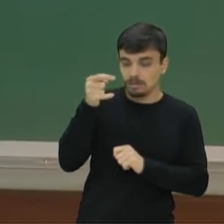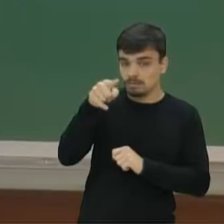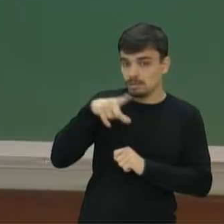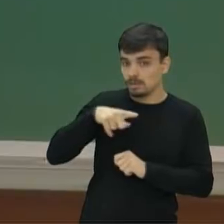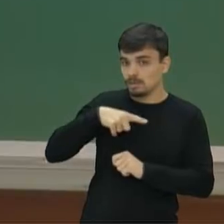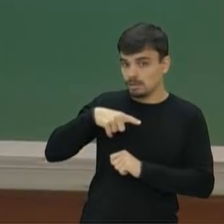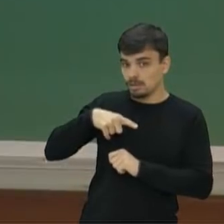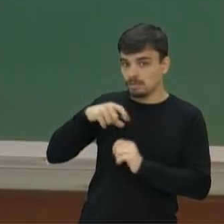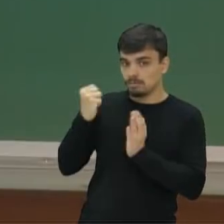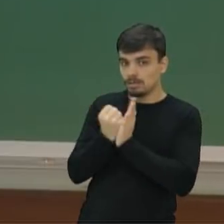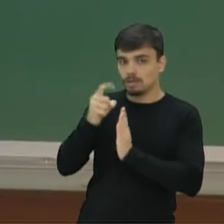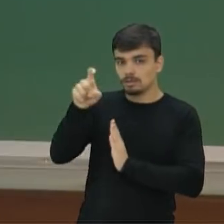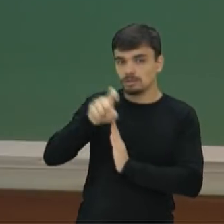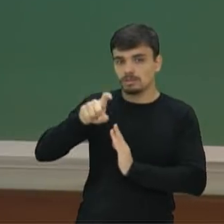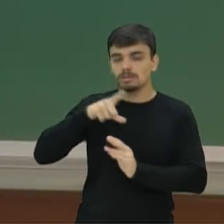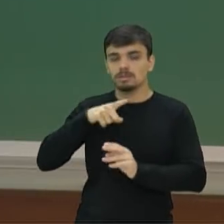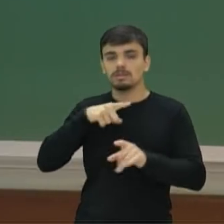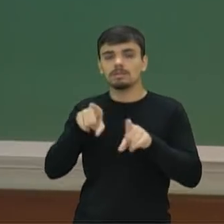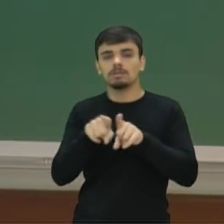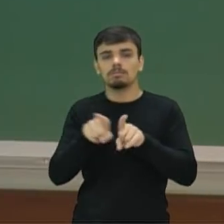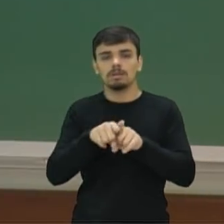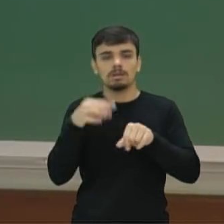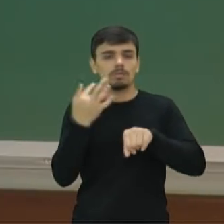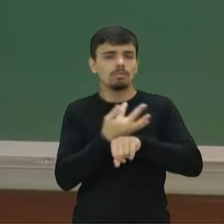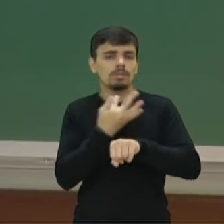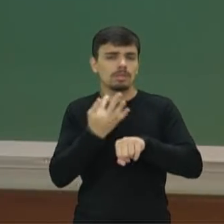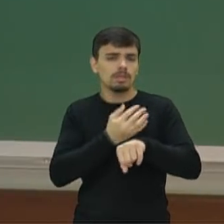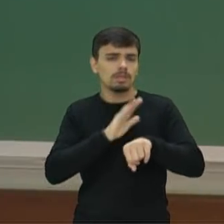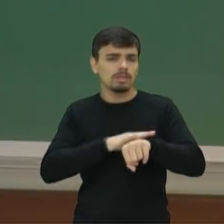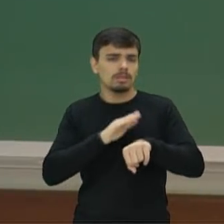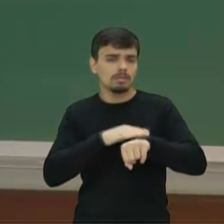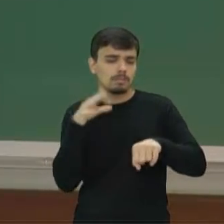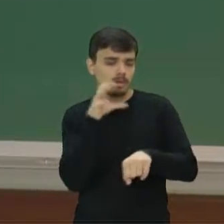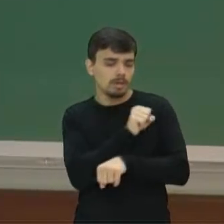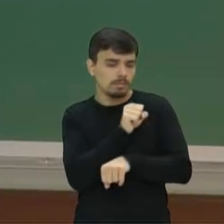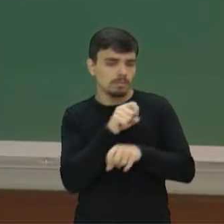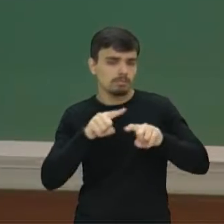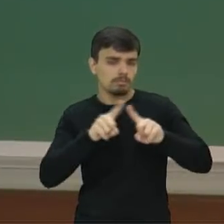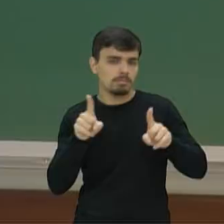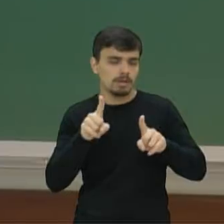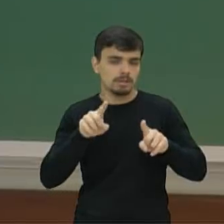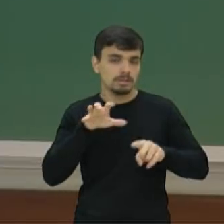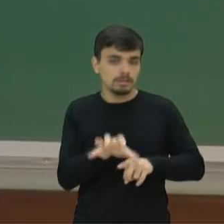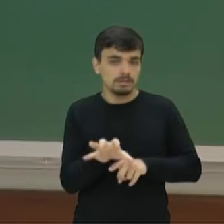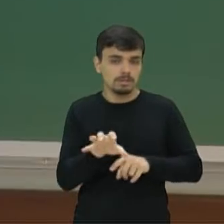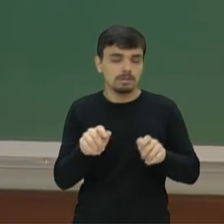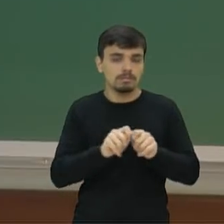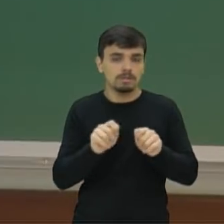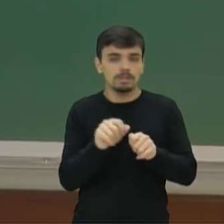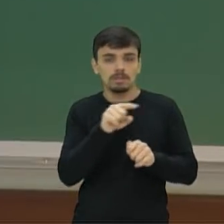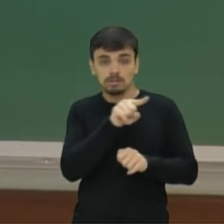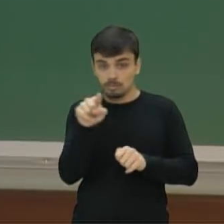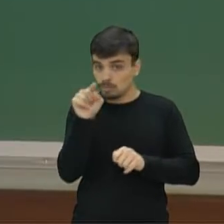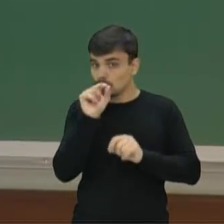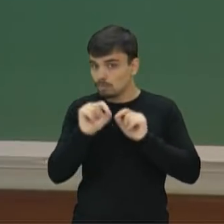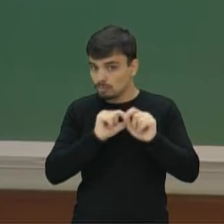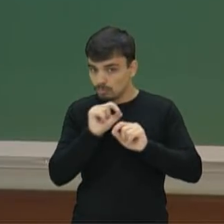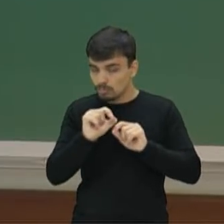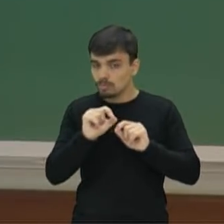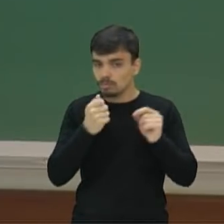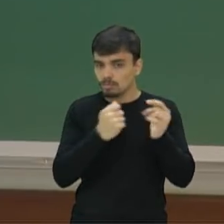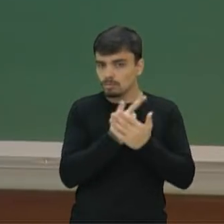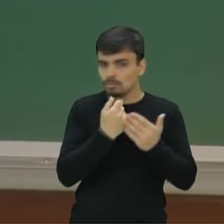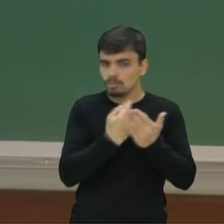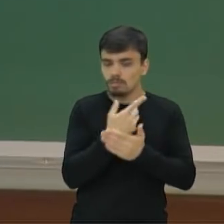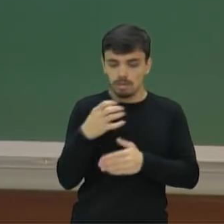tem da marca X, ele tenha uma durabilidade bastante curta, mas ainda assim fazendo com que você, quando for